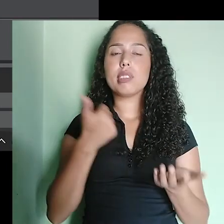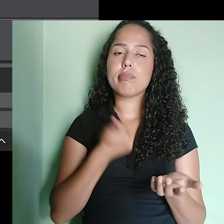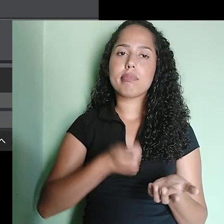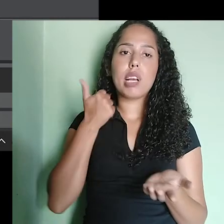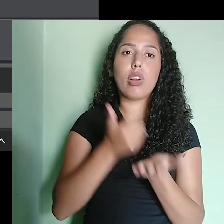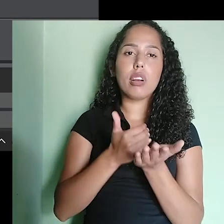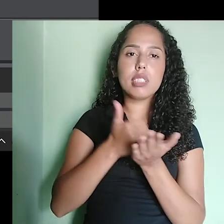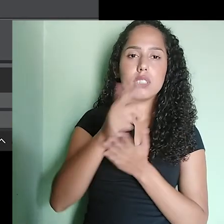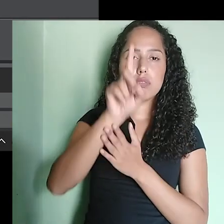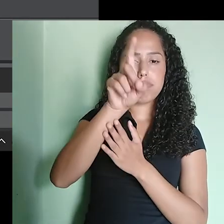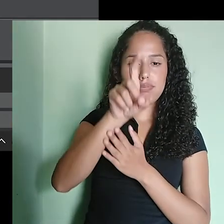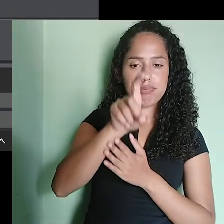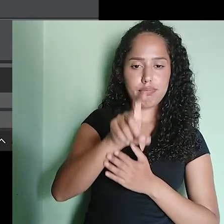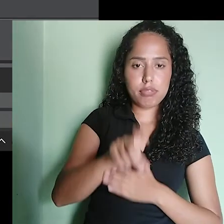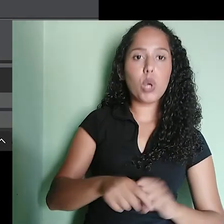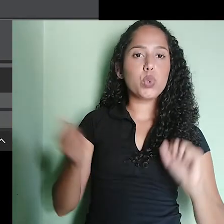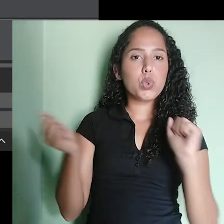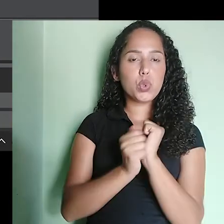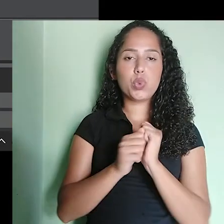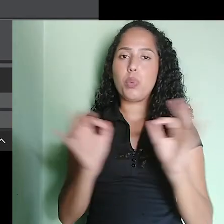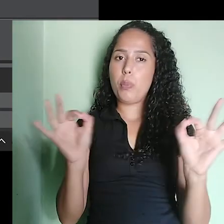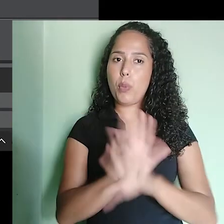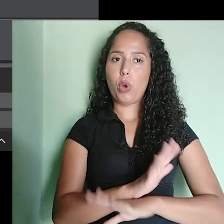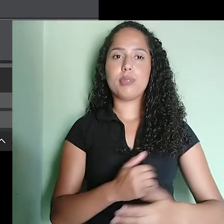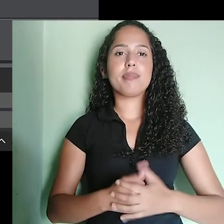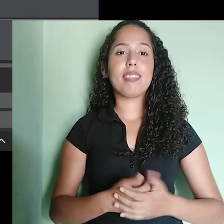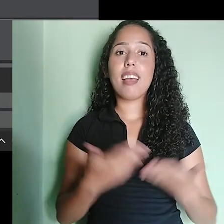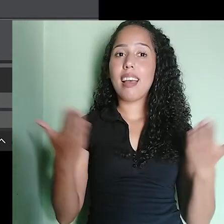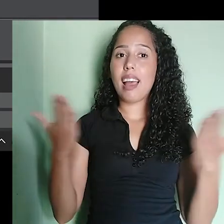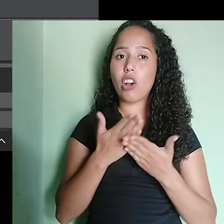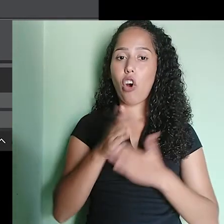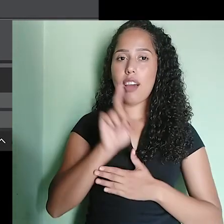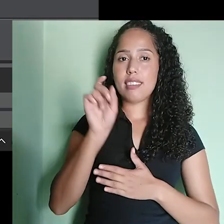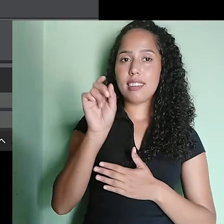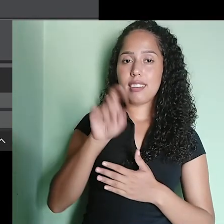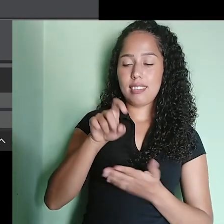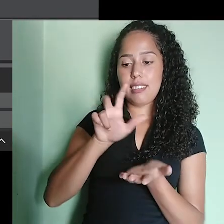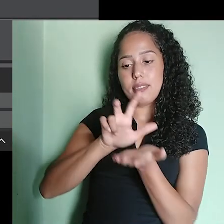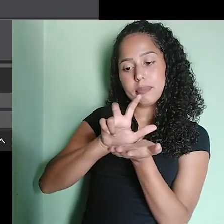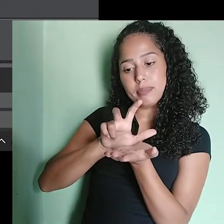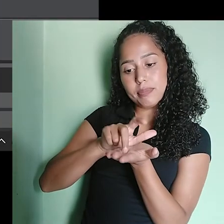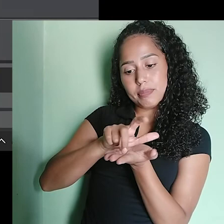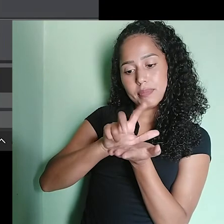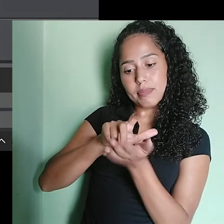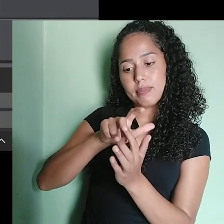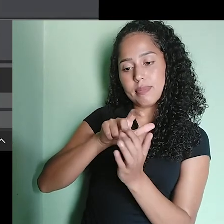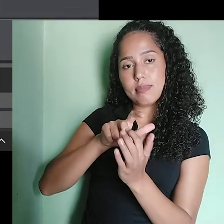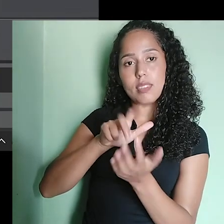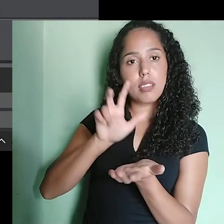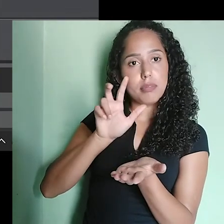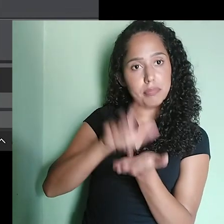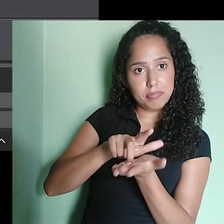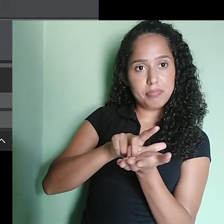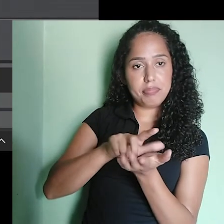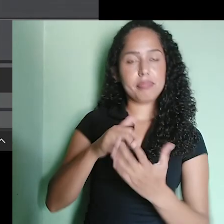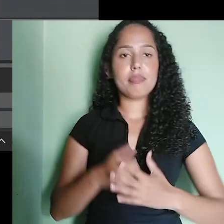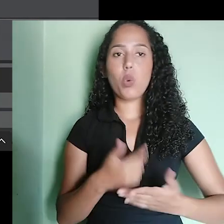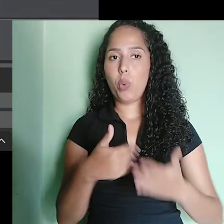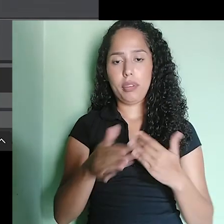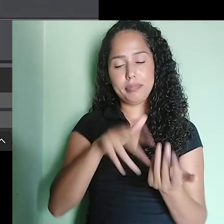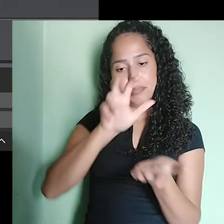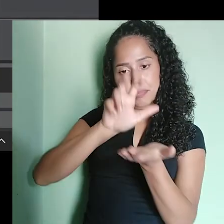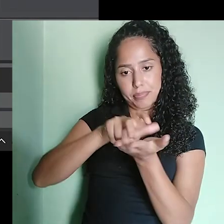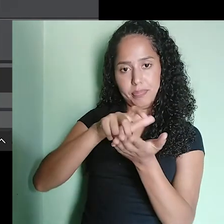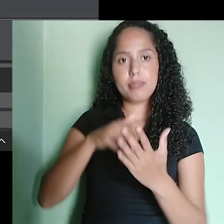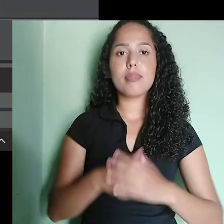início, selecionar todo mundo junto. Pronto. Selecionou? Agora você vai clicar com o botão direito em cima de qualquer faixa.